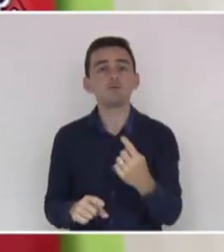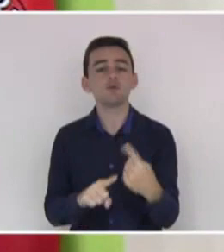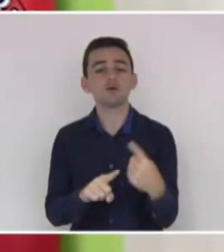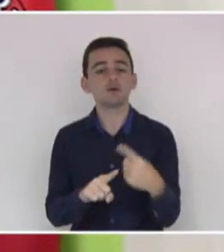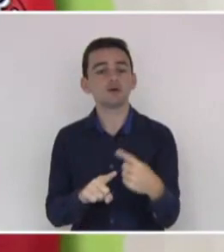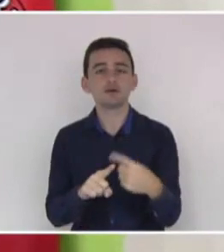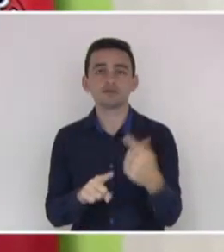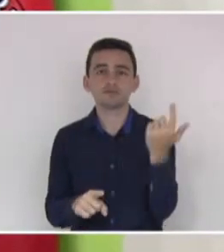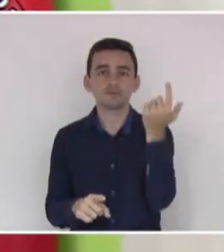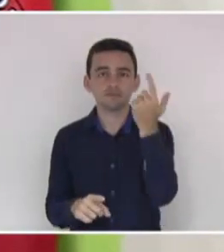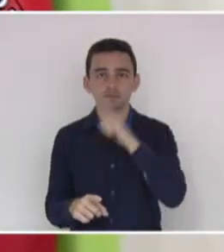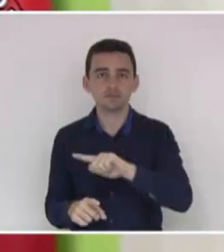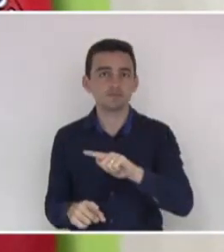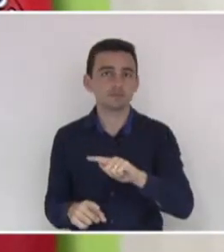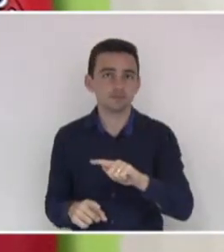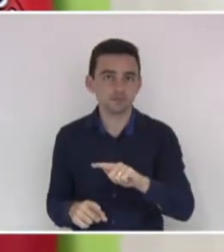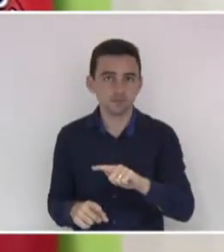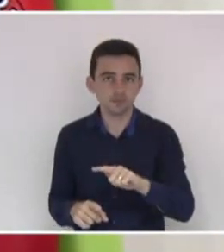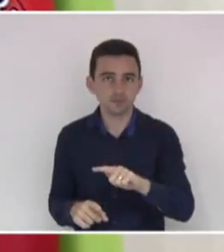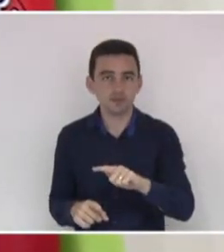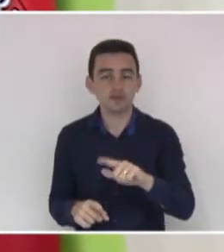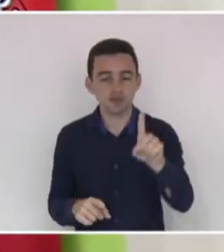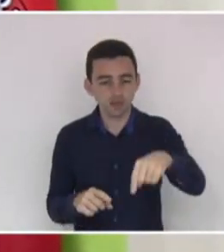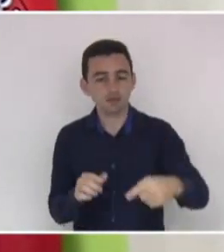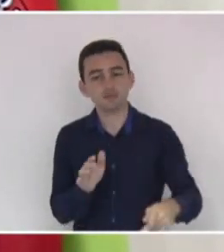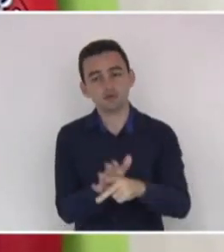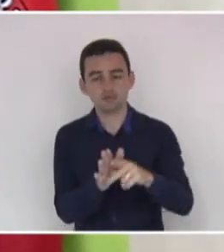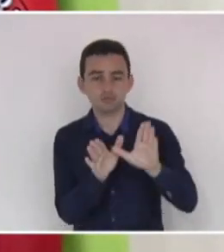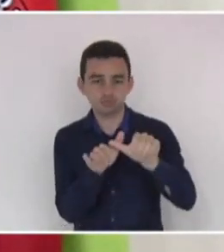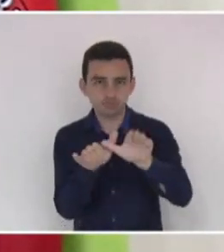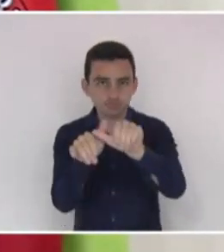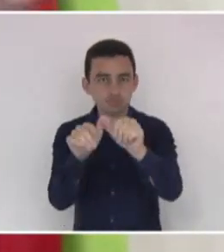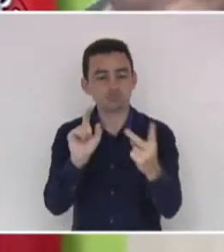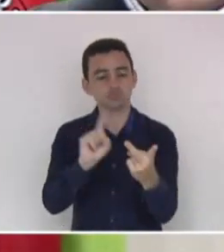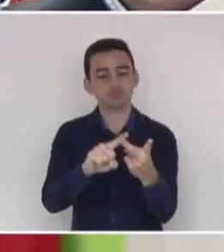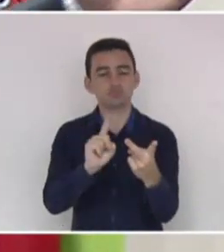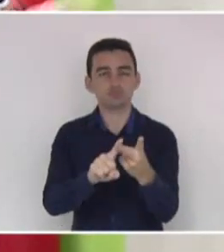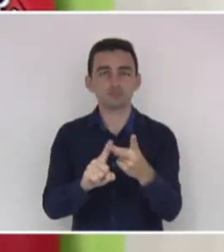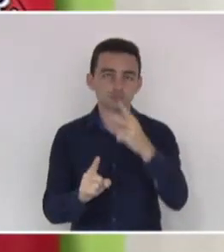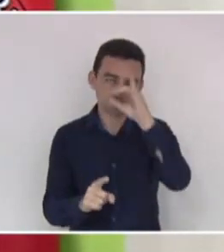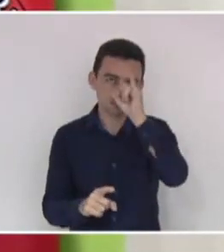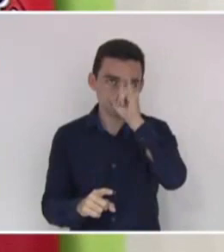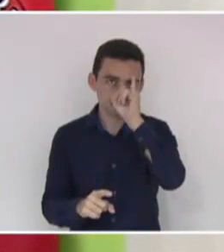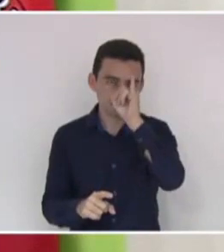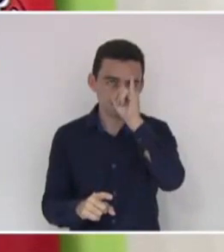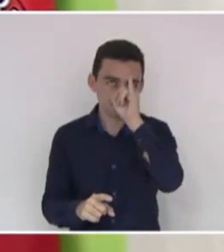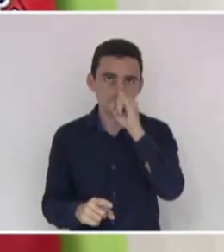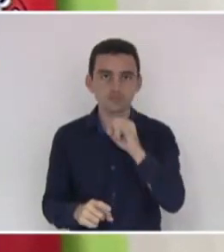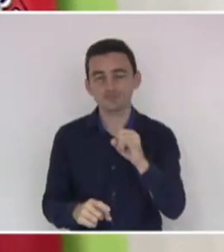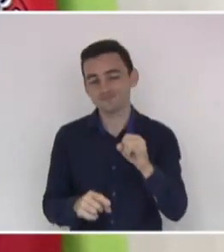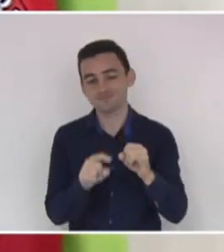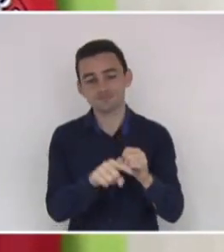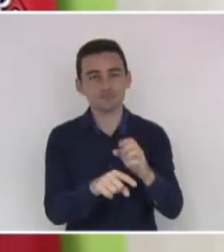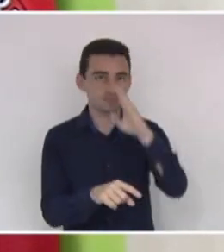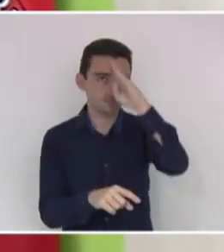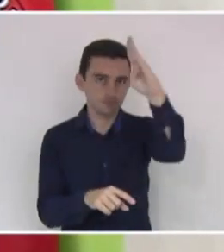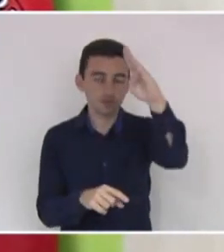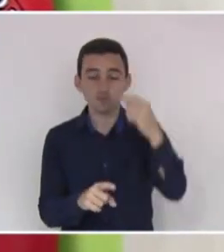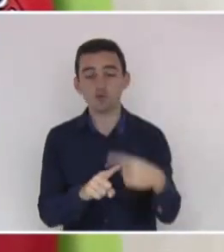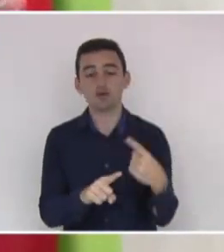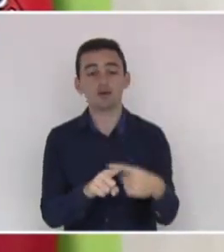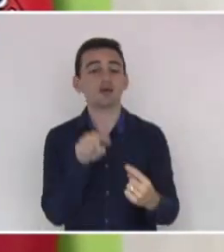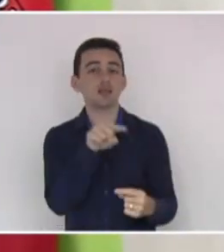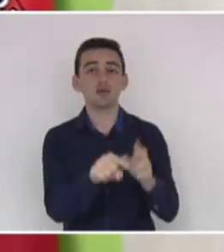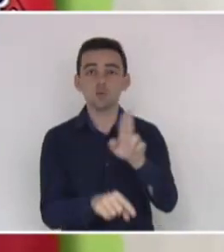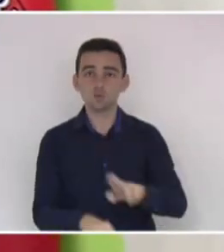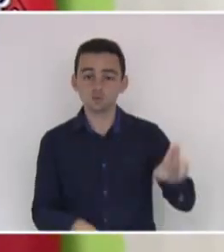derivado das carnes de aves e suínos, que necessariamente utilizam a